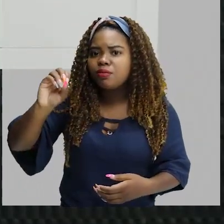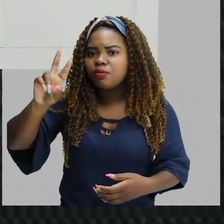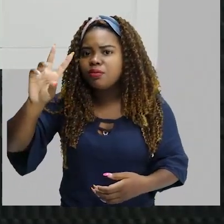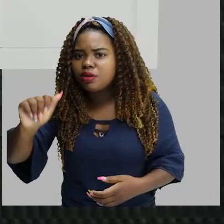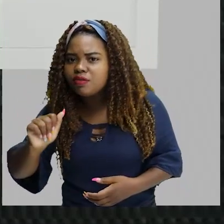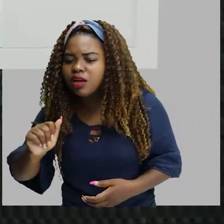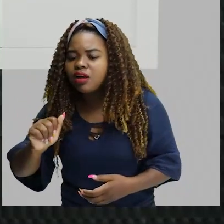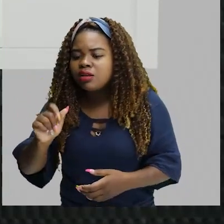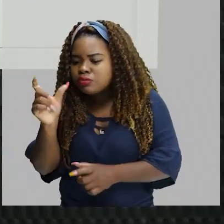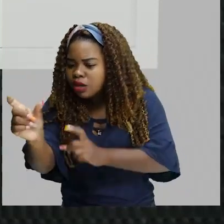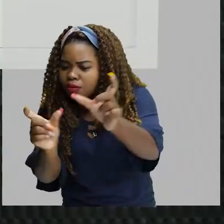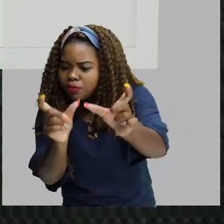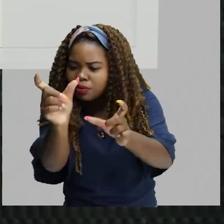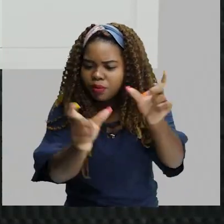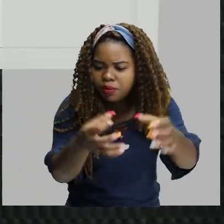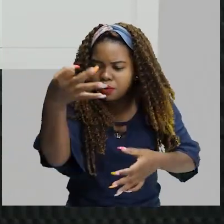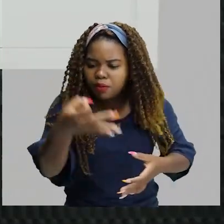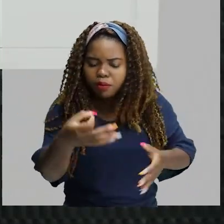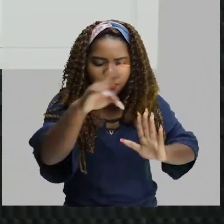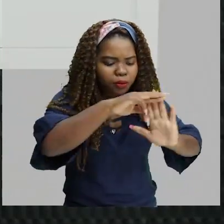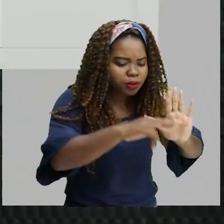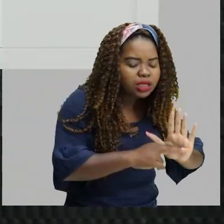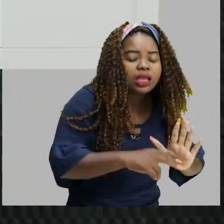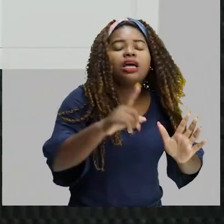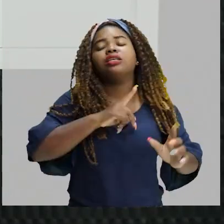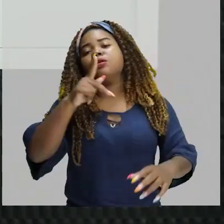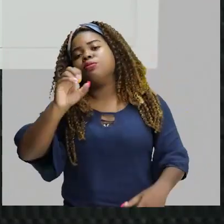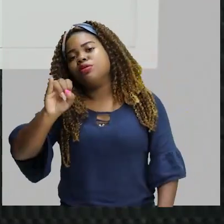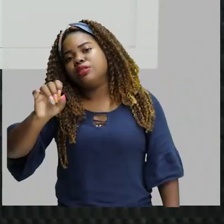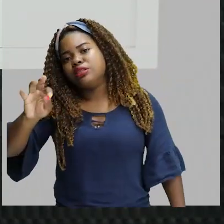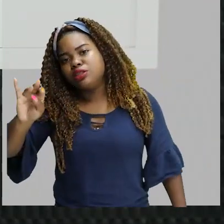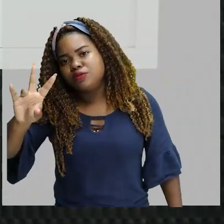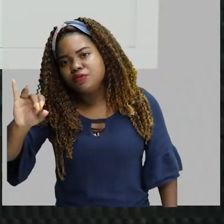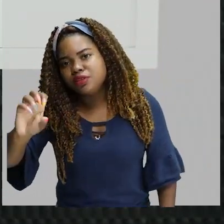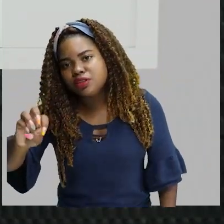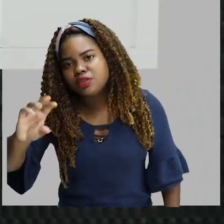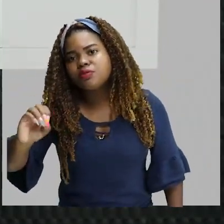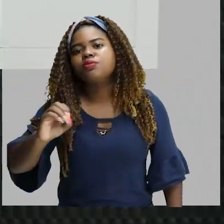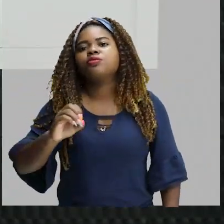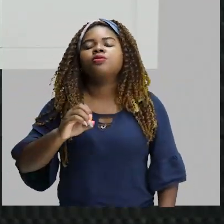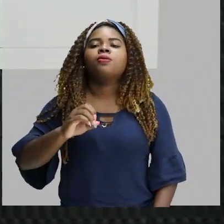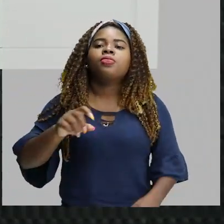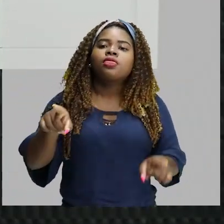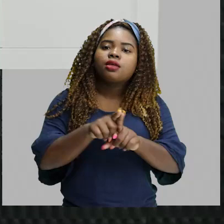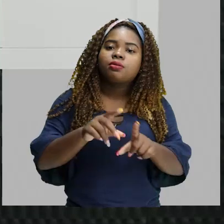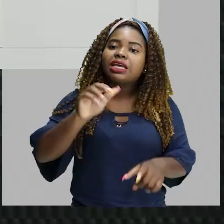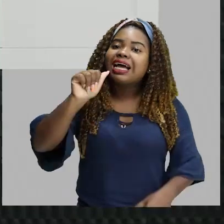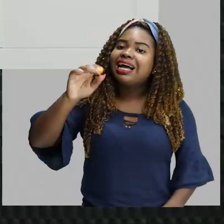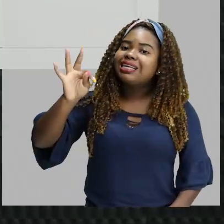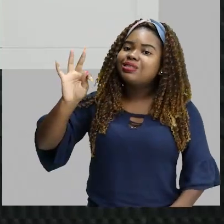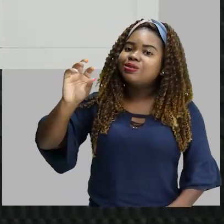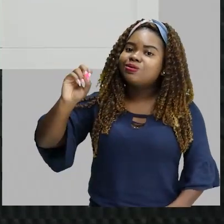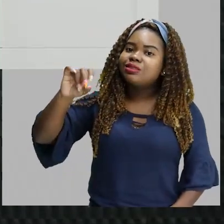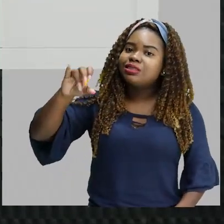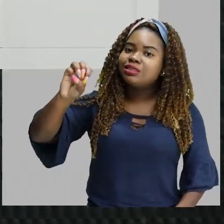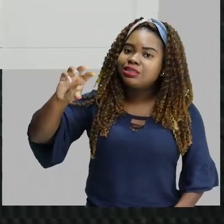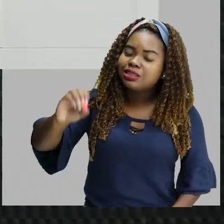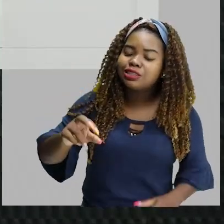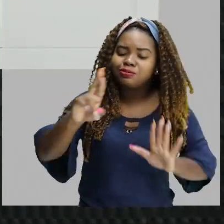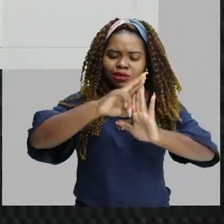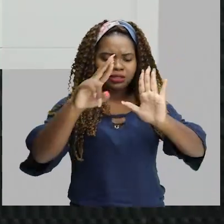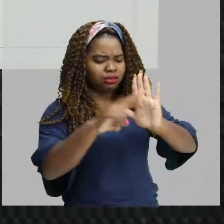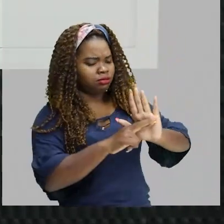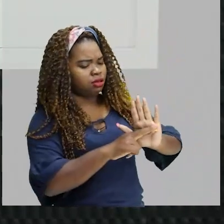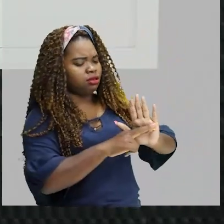estarem colocados corretamente. Aí vem o positivismo lógico, por exemplo, vem o atomismo lógico, vem as regras do